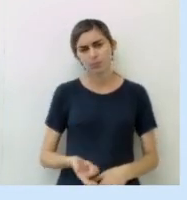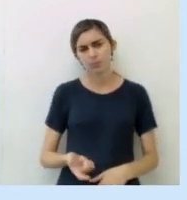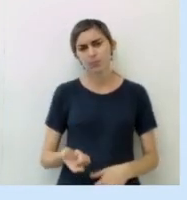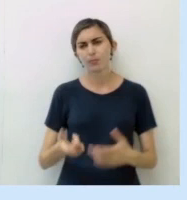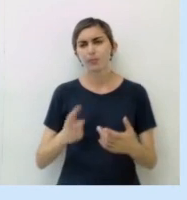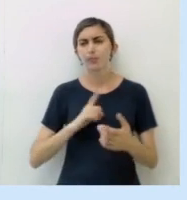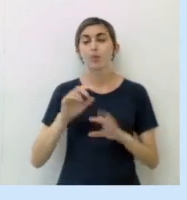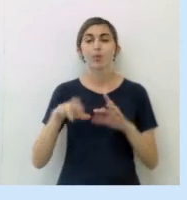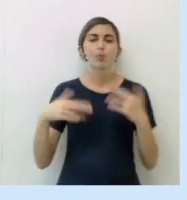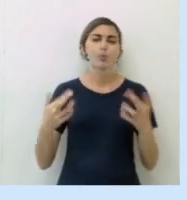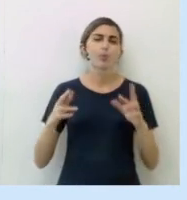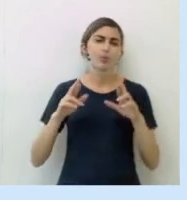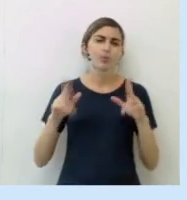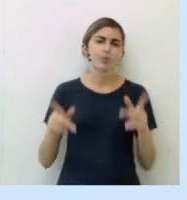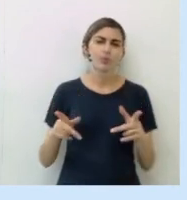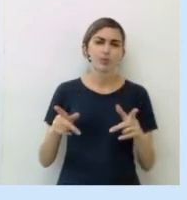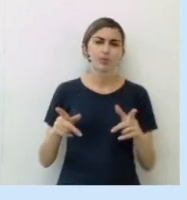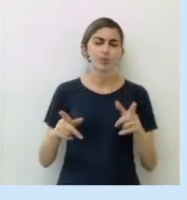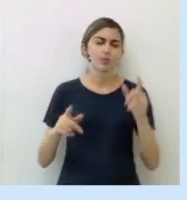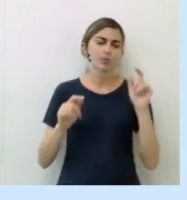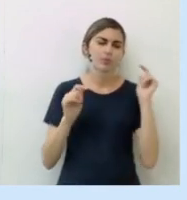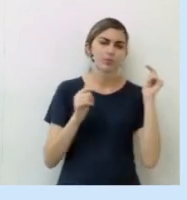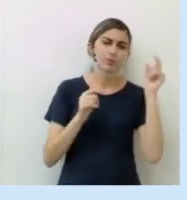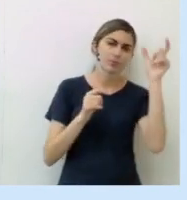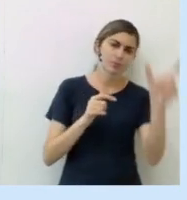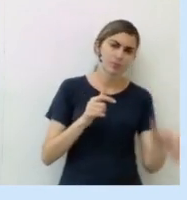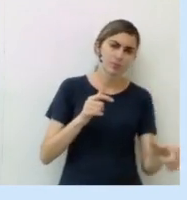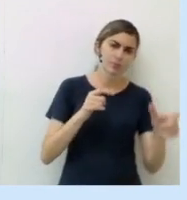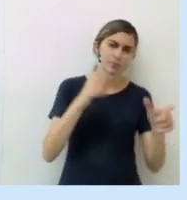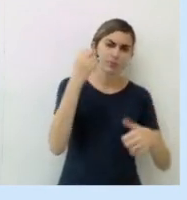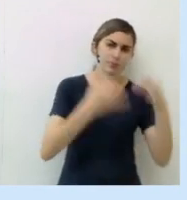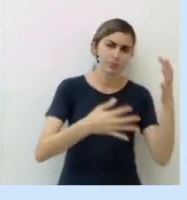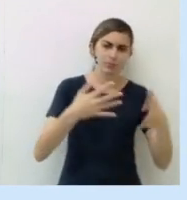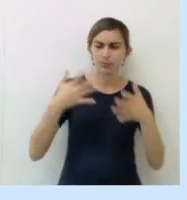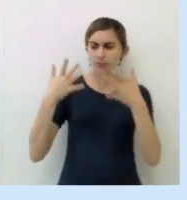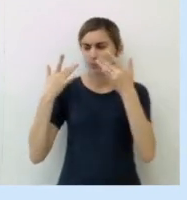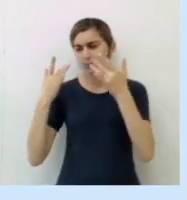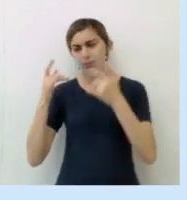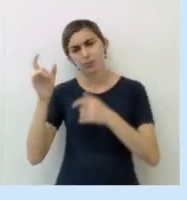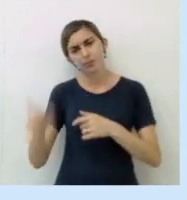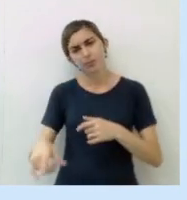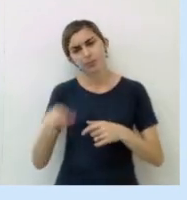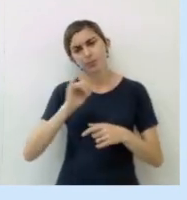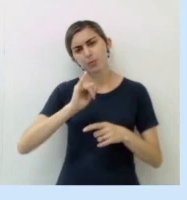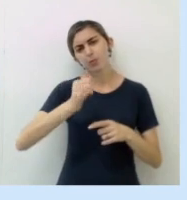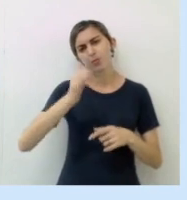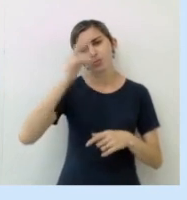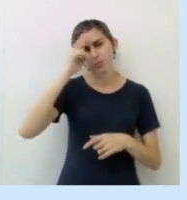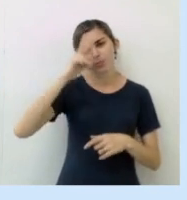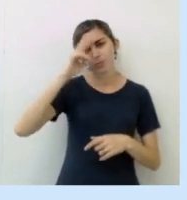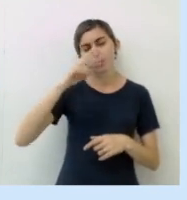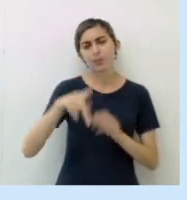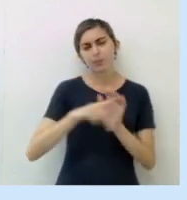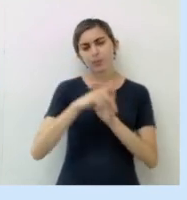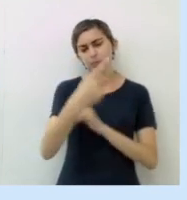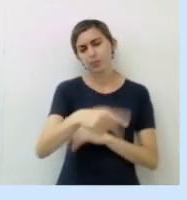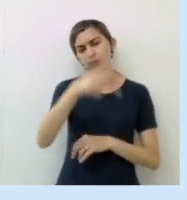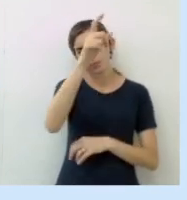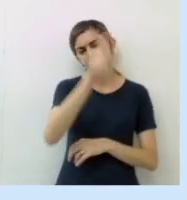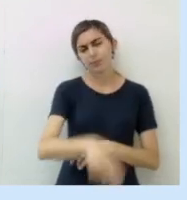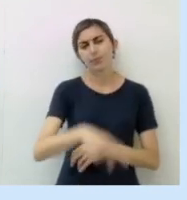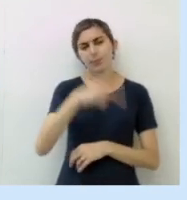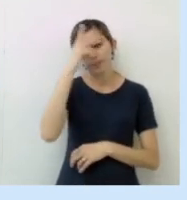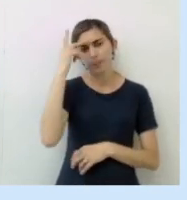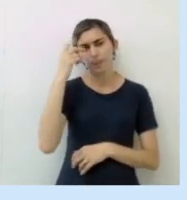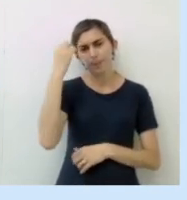personagens. Qual a diferença das personagens narrativos para o dramático? No dramático, quem conta a história são os próprios